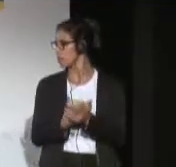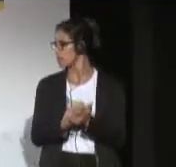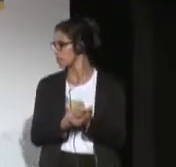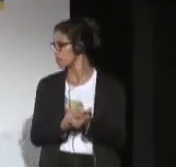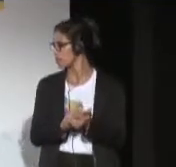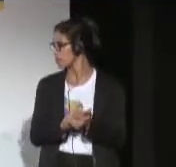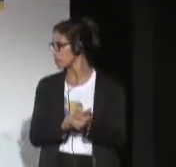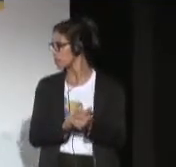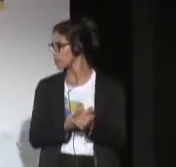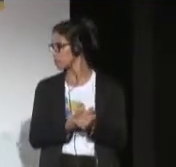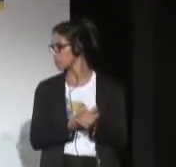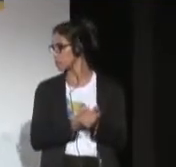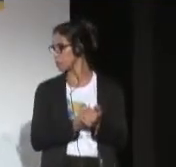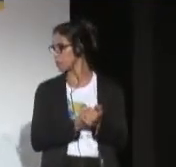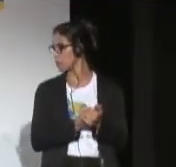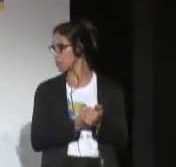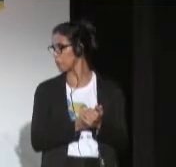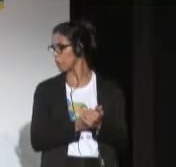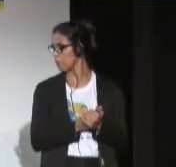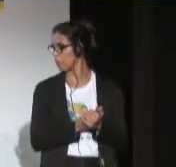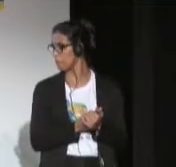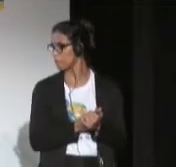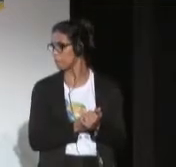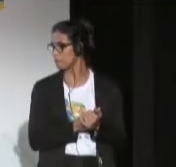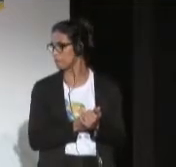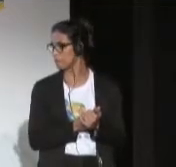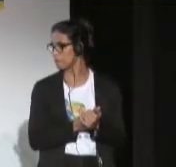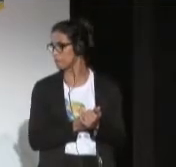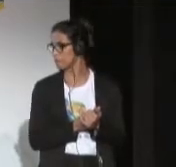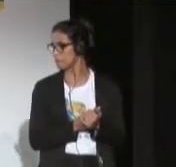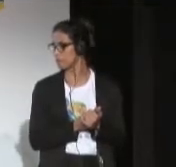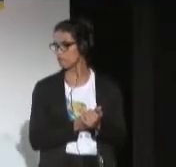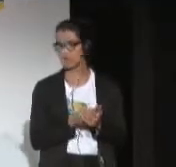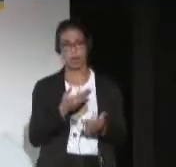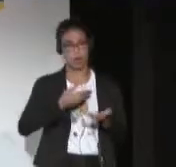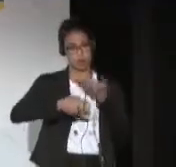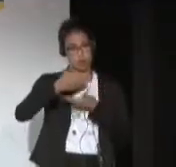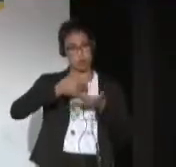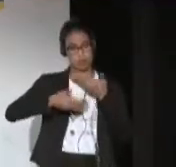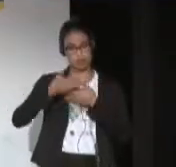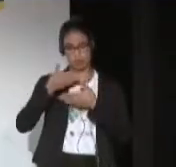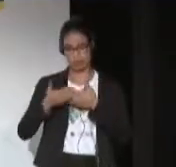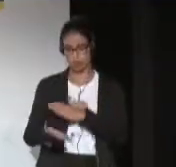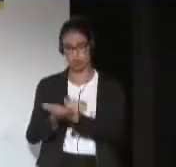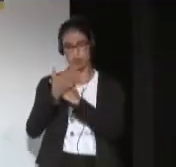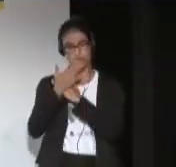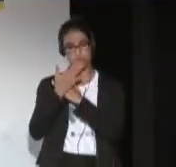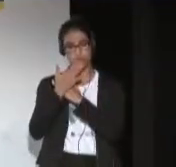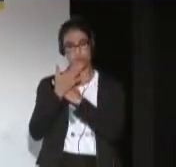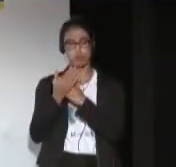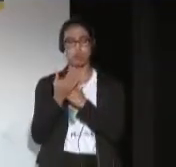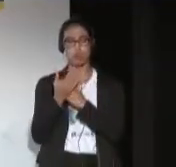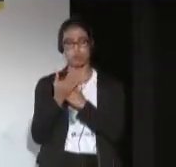Eu vou respeitá-lo de qualquer forma. E essa colaboração, ela precisa ser construída entre